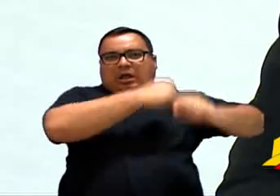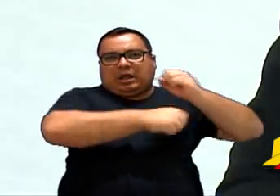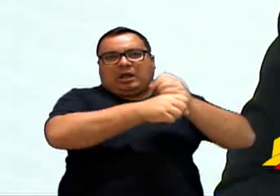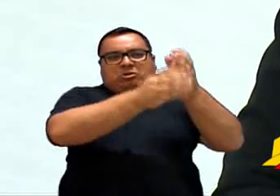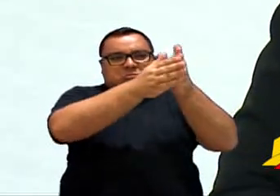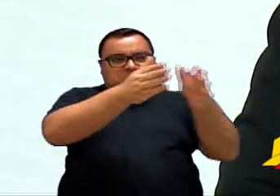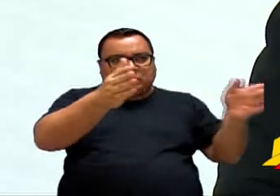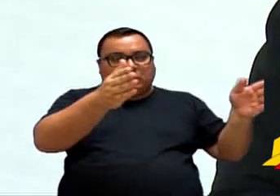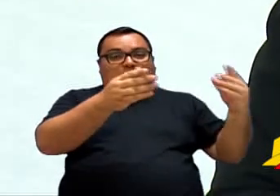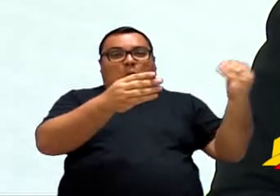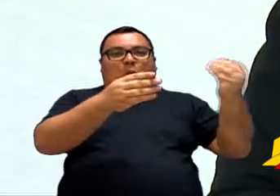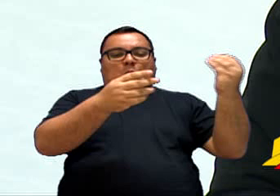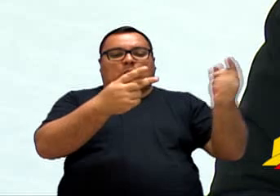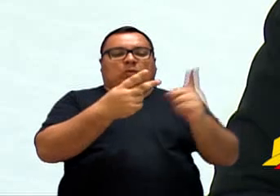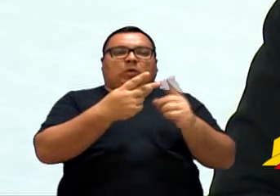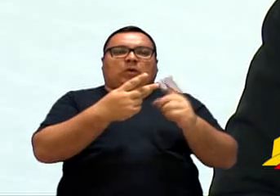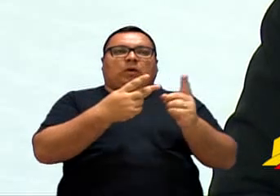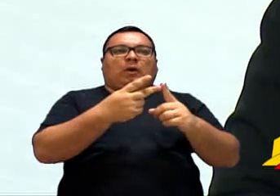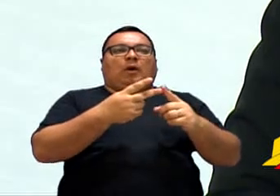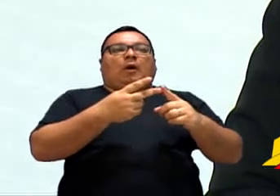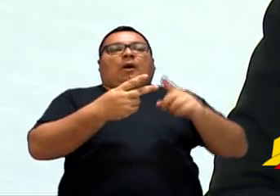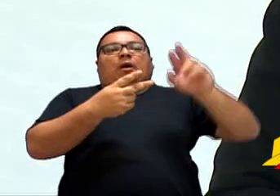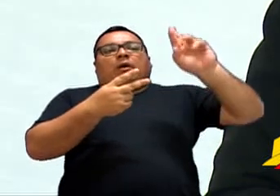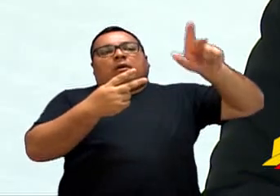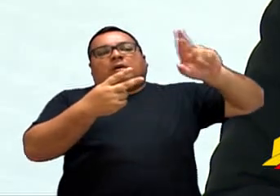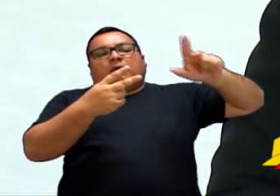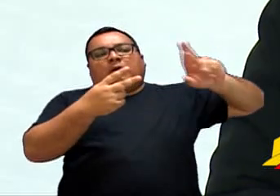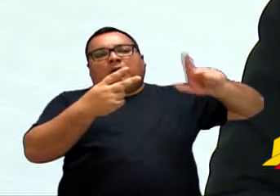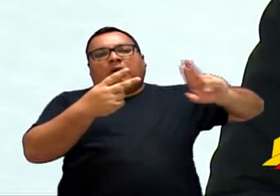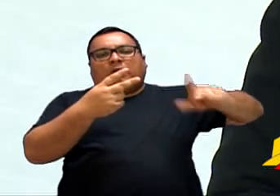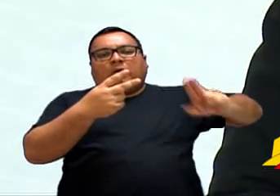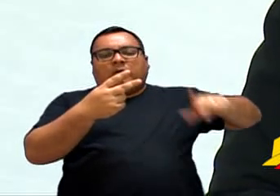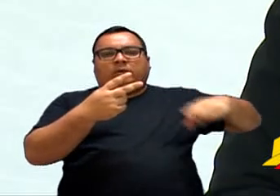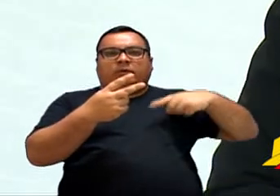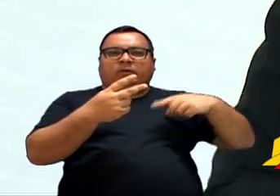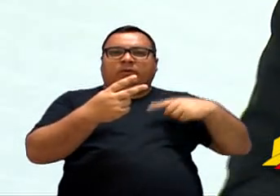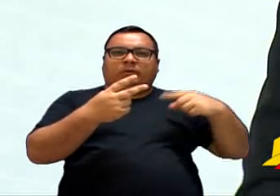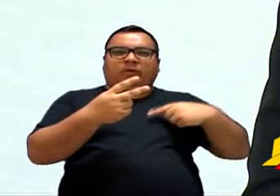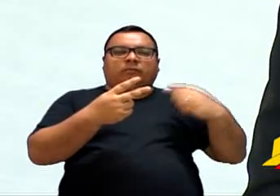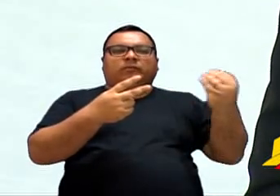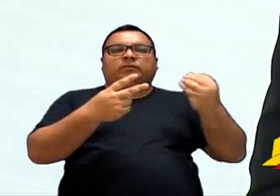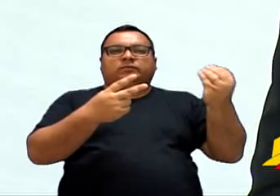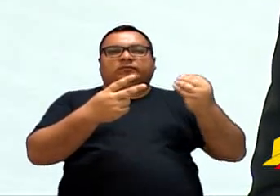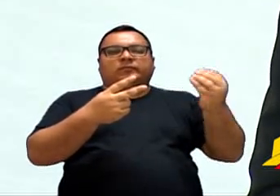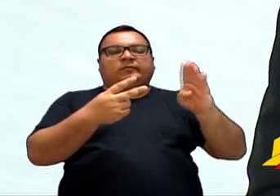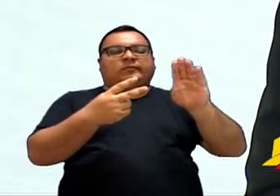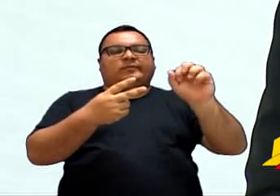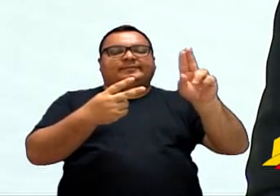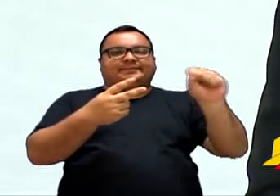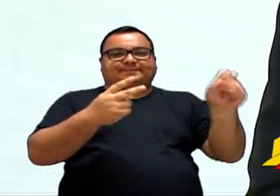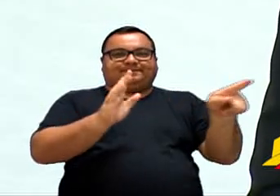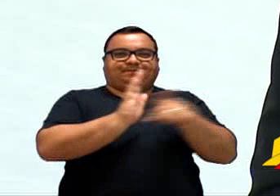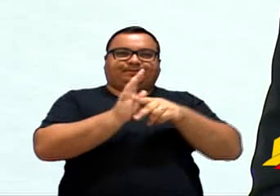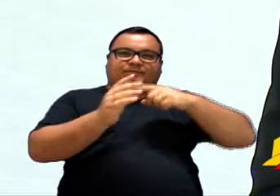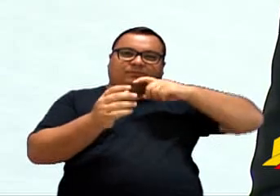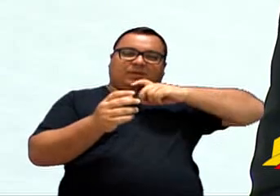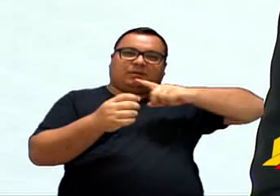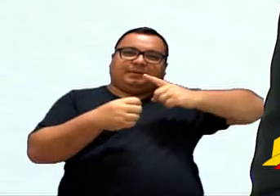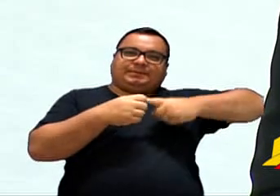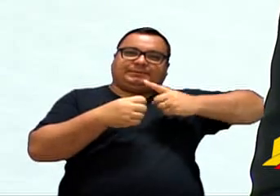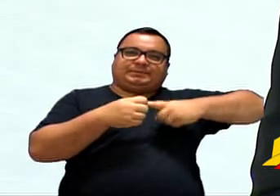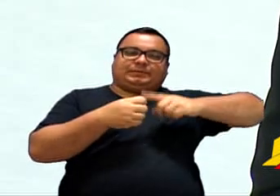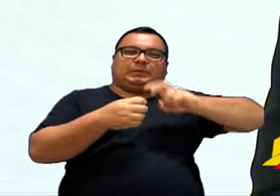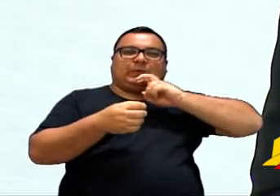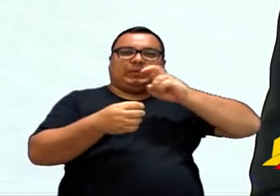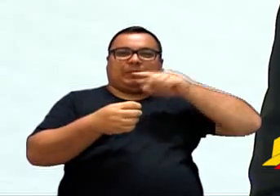os tipos de procedimentos cirúrgicos ginecológicos realizados pelas redes de saúde credenciadas